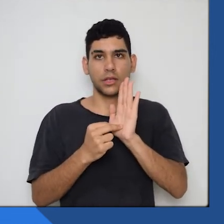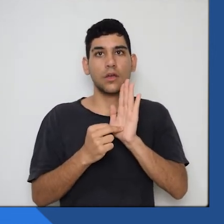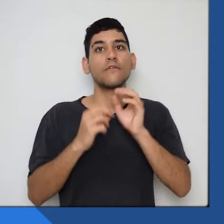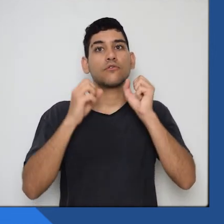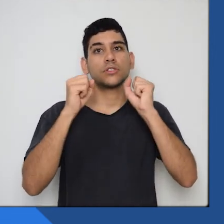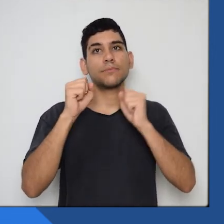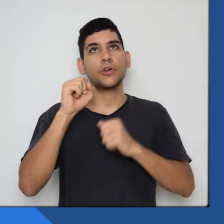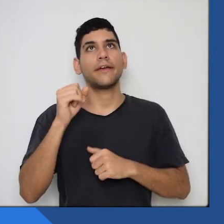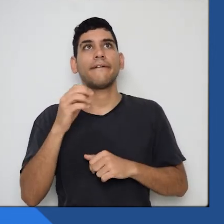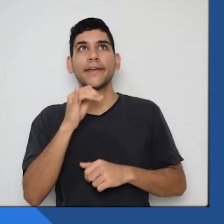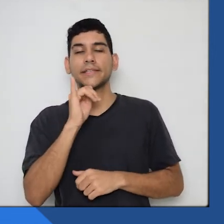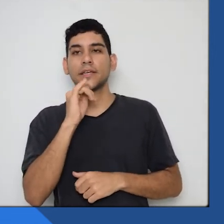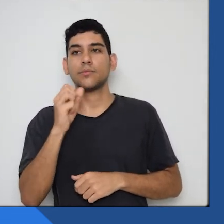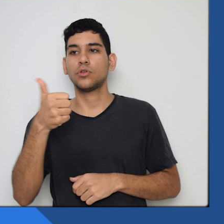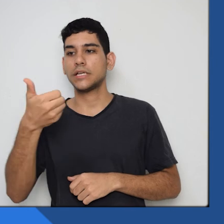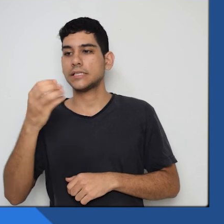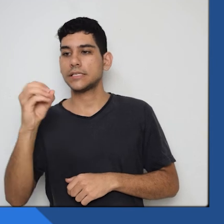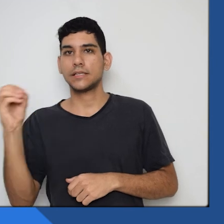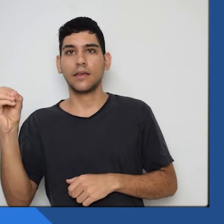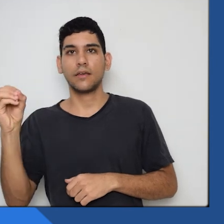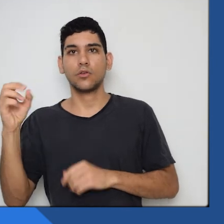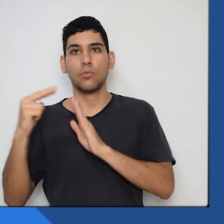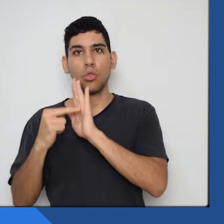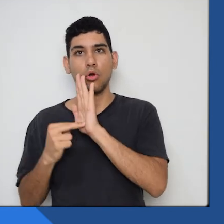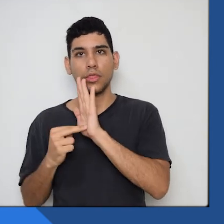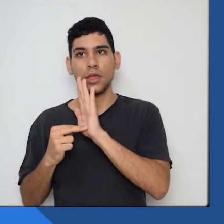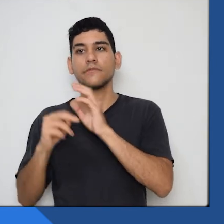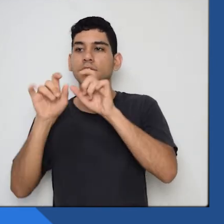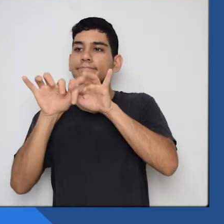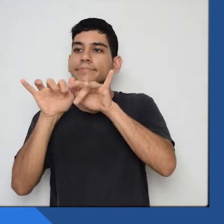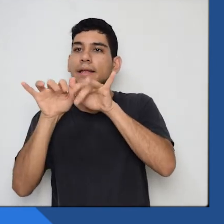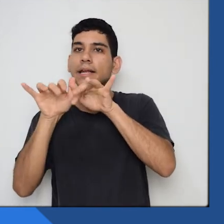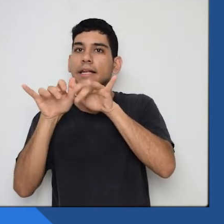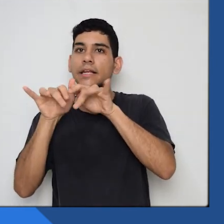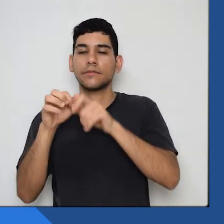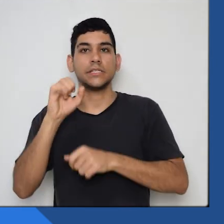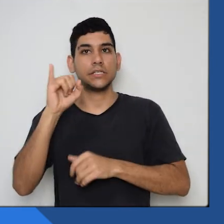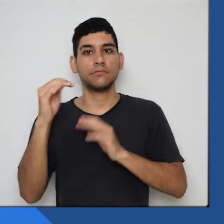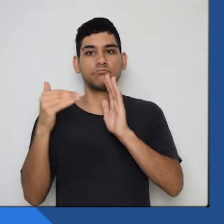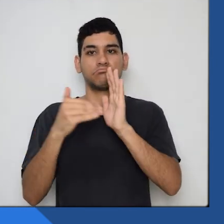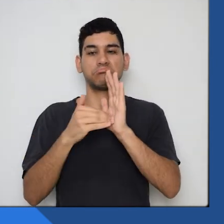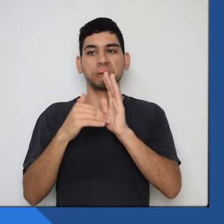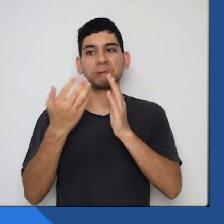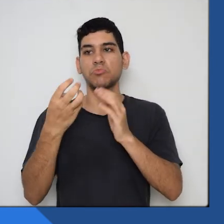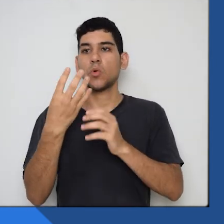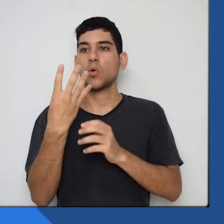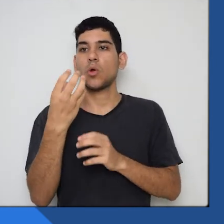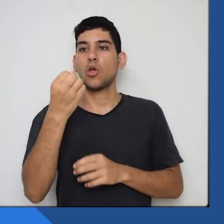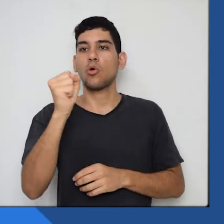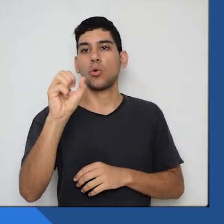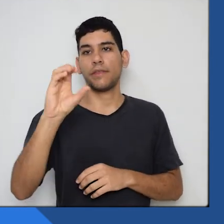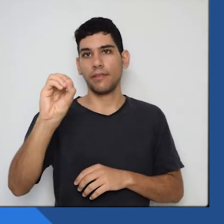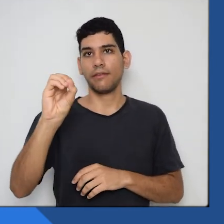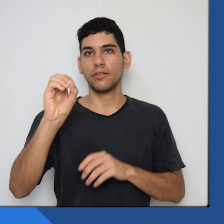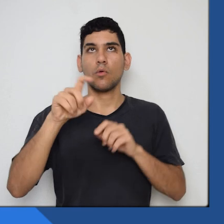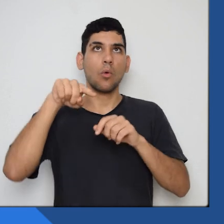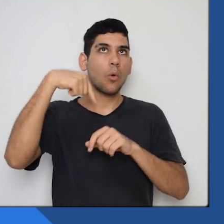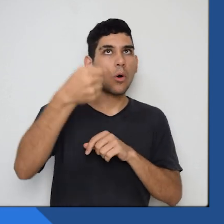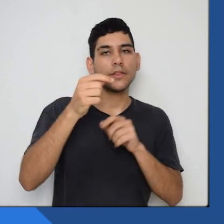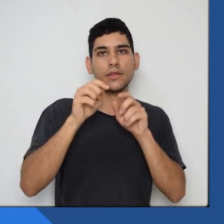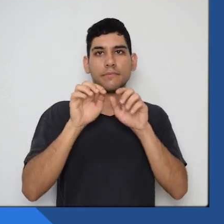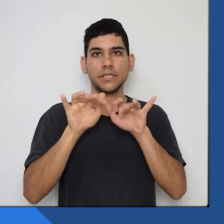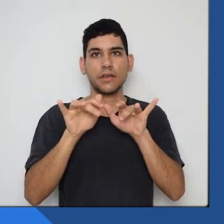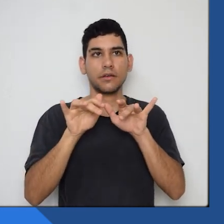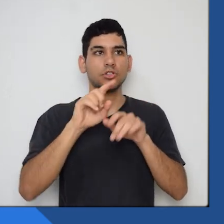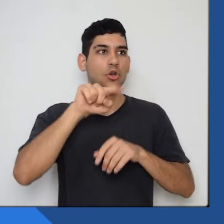estudante baseado na nota dele, então se ele atingiu 100%, você escreve alguma mensagem para ele. Se ele atingiu